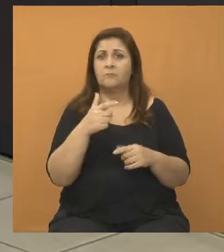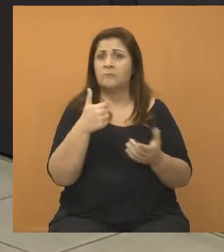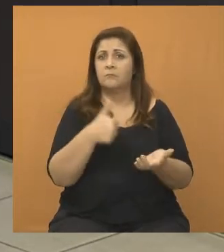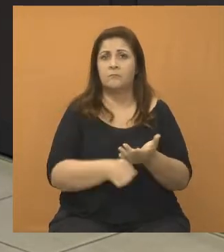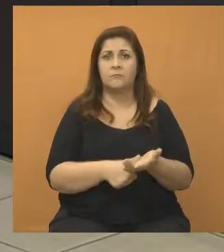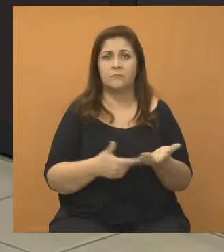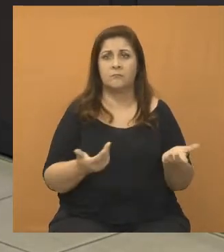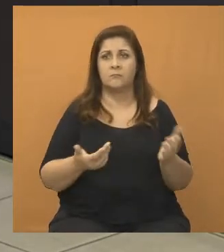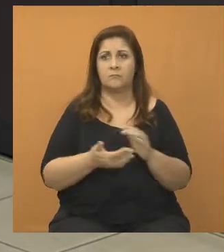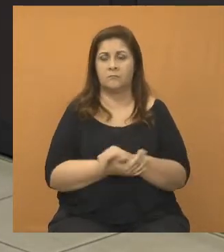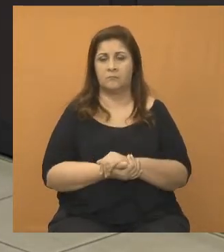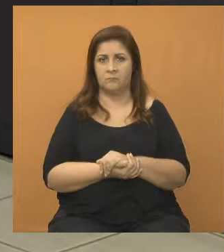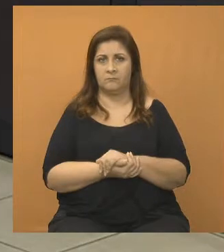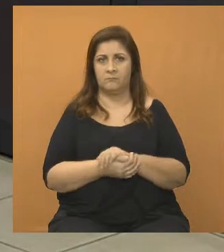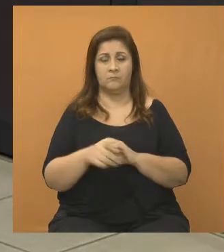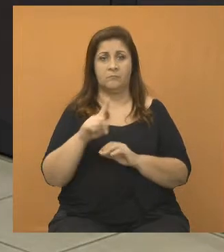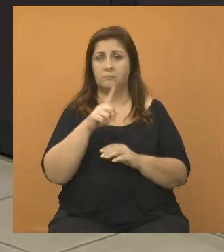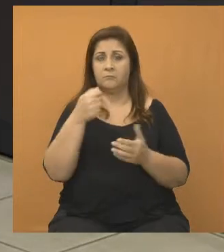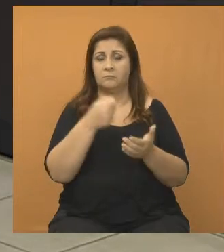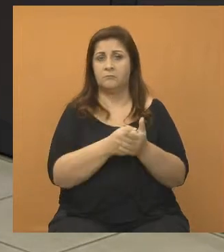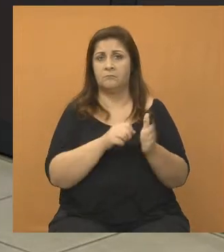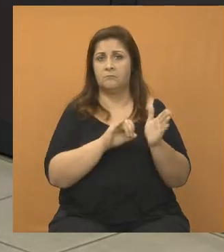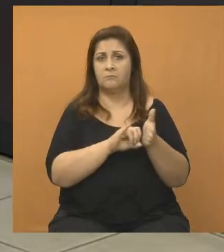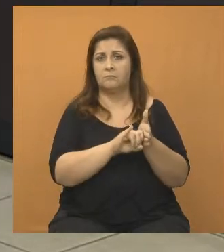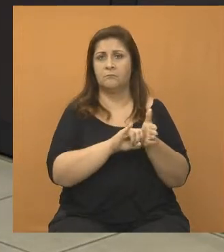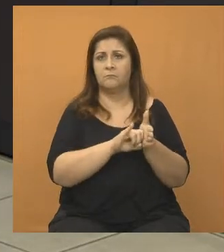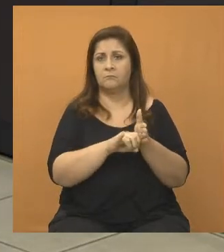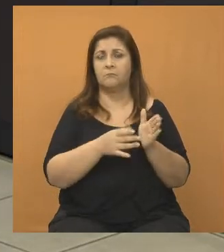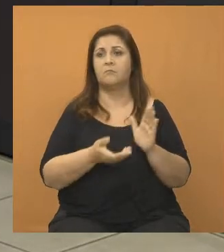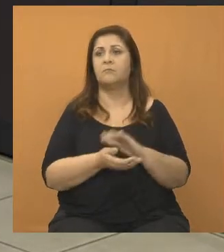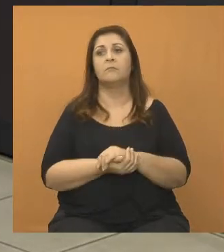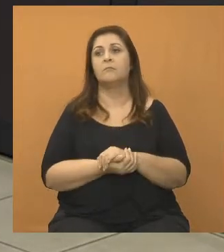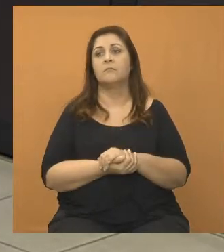e não contribuir com o imposto. Isso que eu quero estar